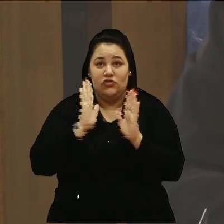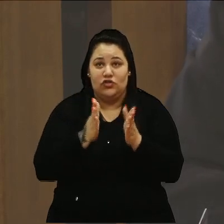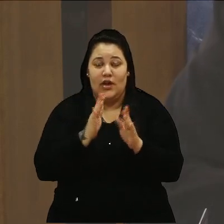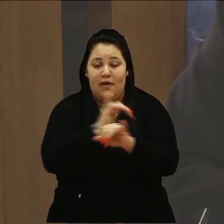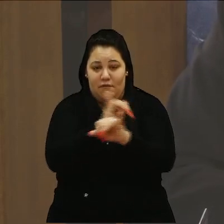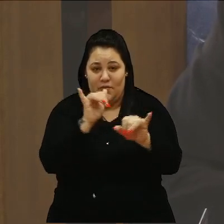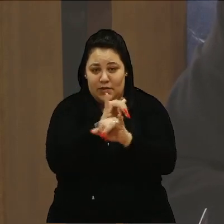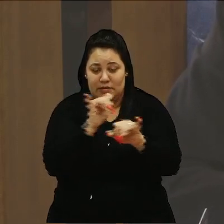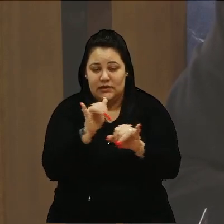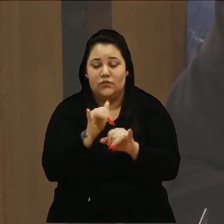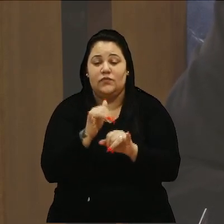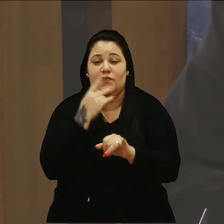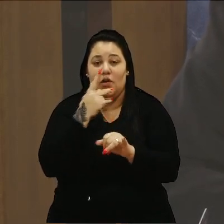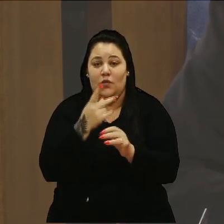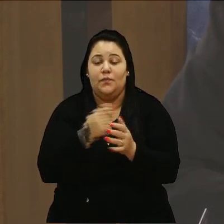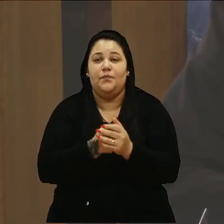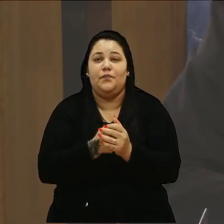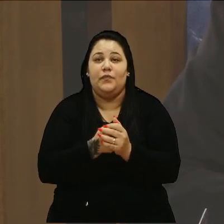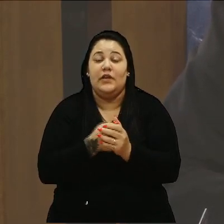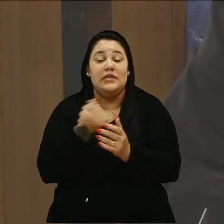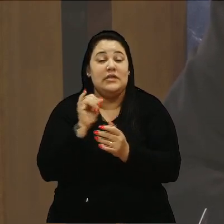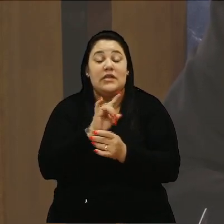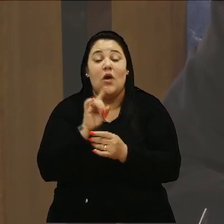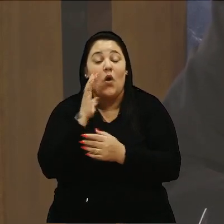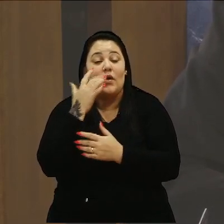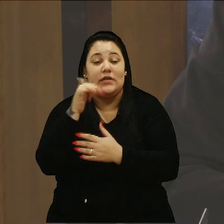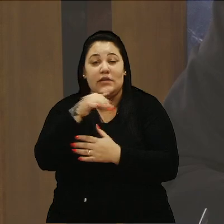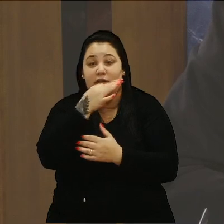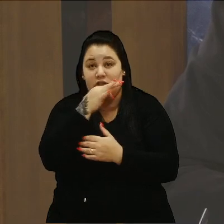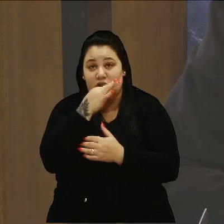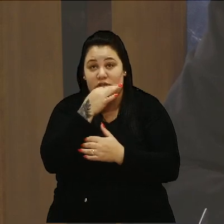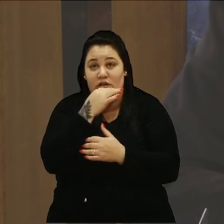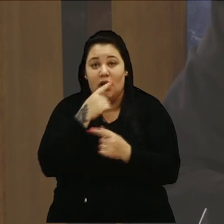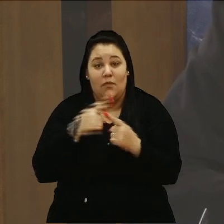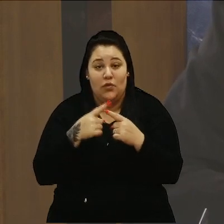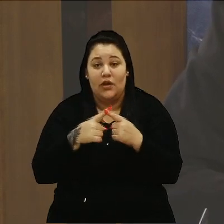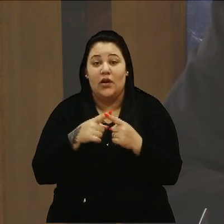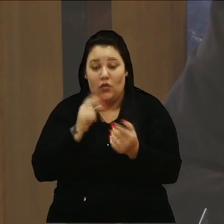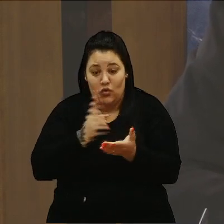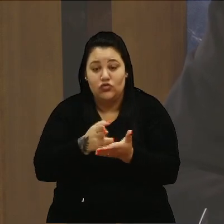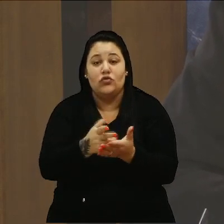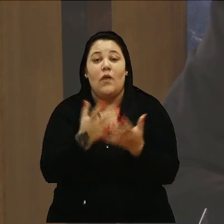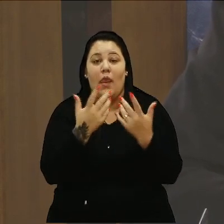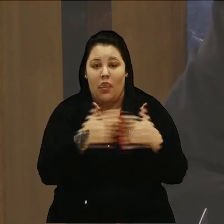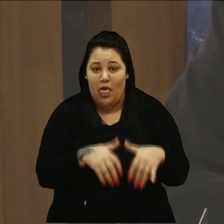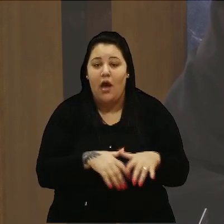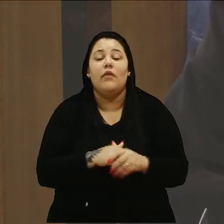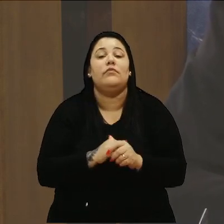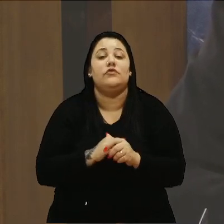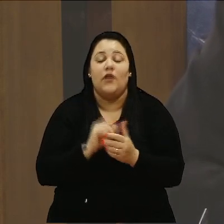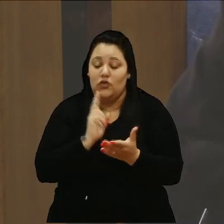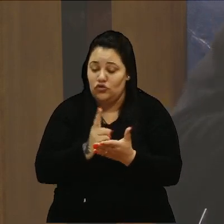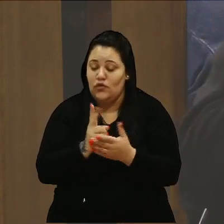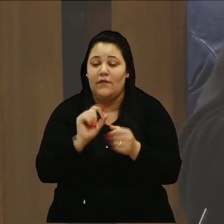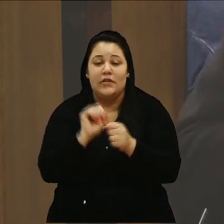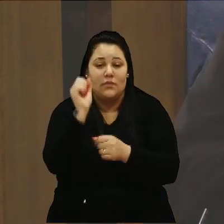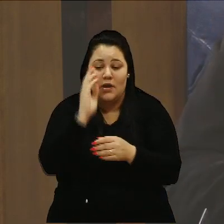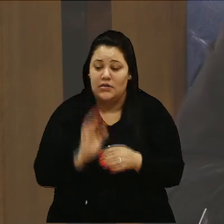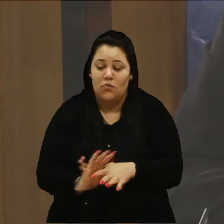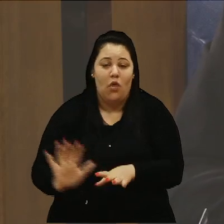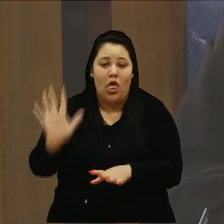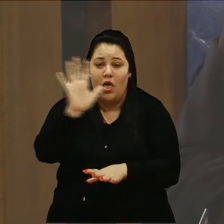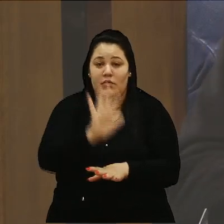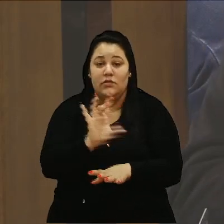outras informações aqui, se não está acontecendo, é sinal que está funcionando. Nós vamos continuar fazendo, Brasil afora. Porque é só você